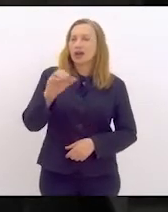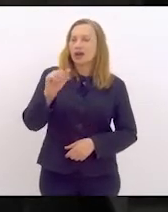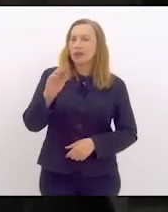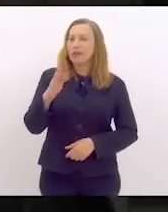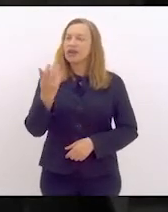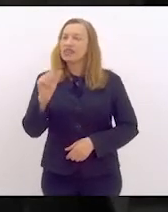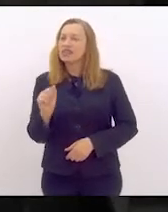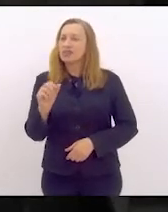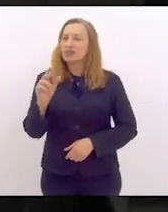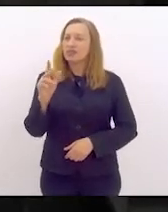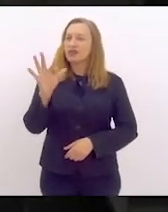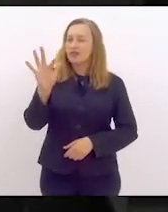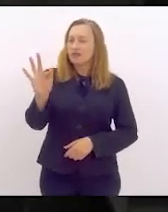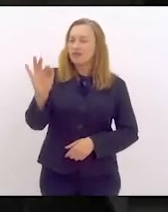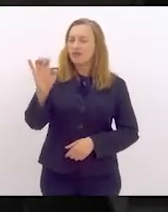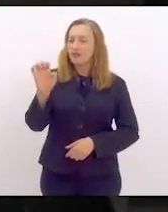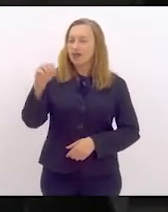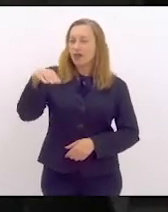no into,